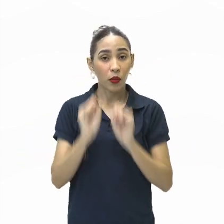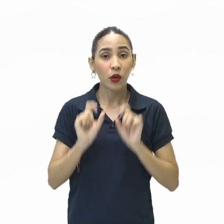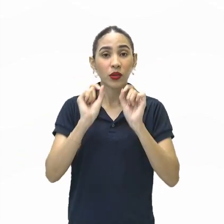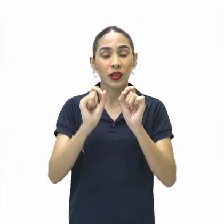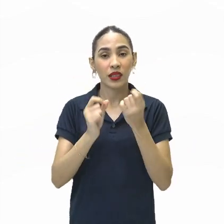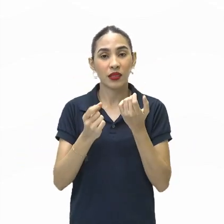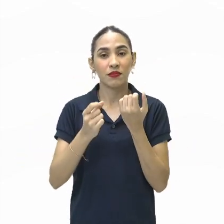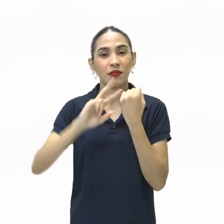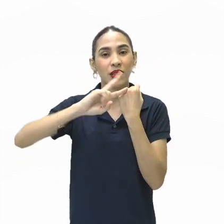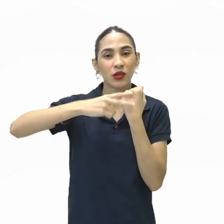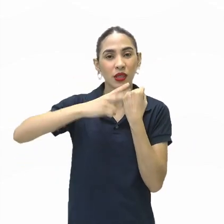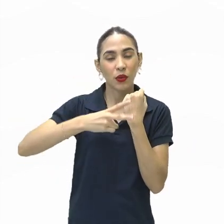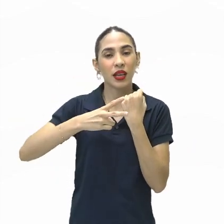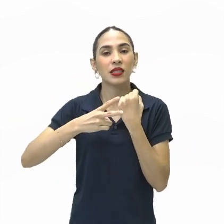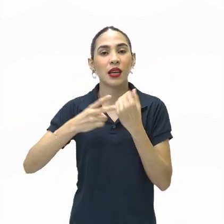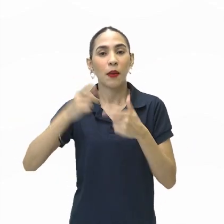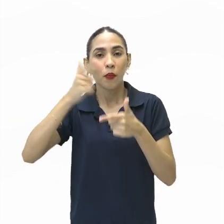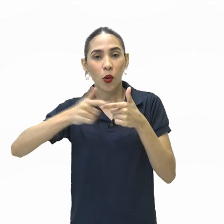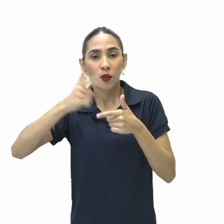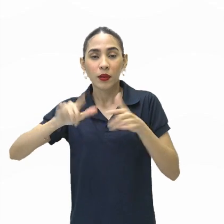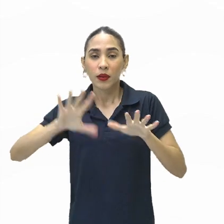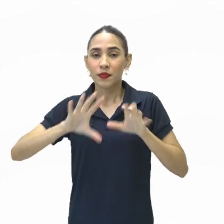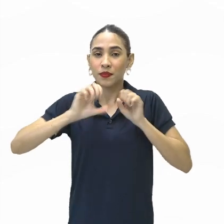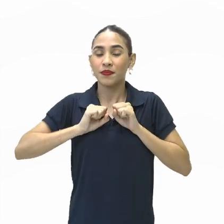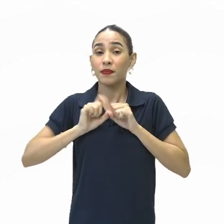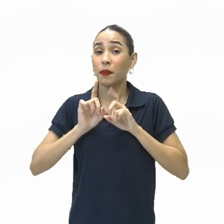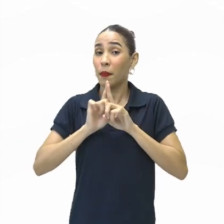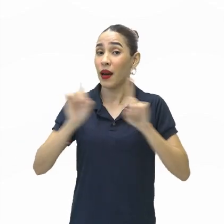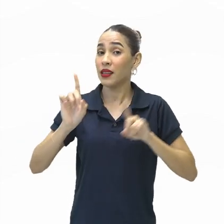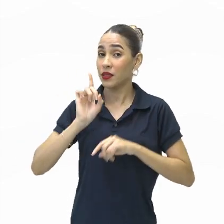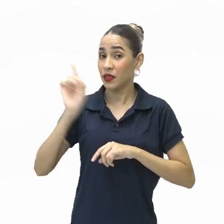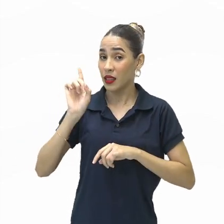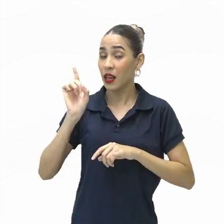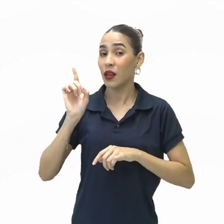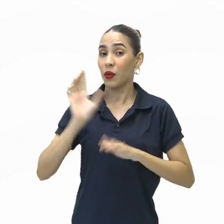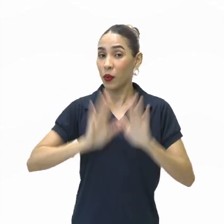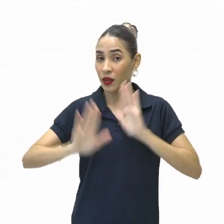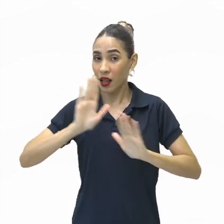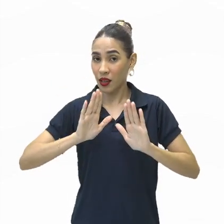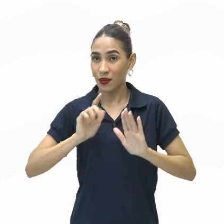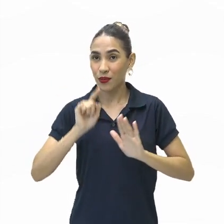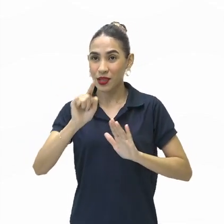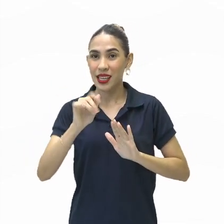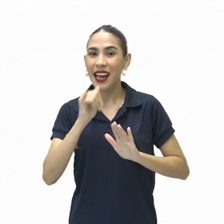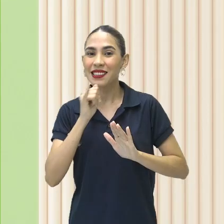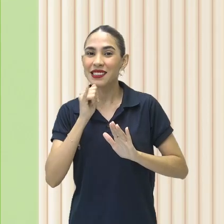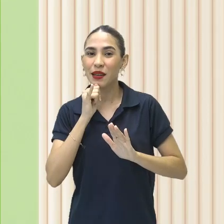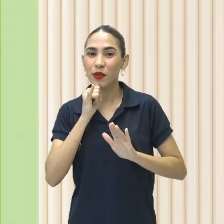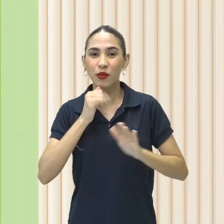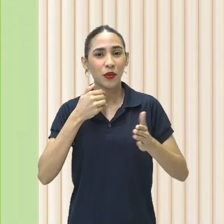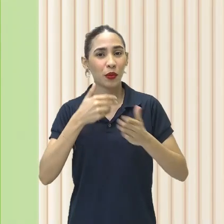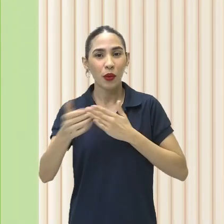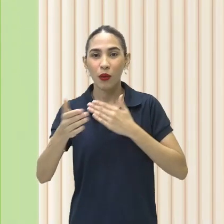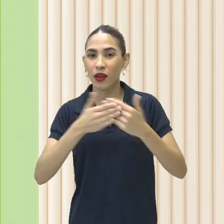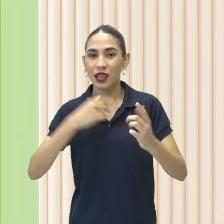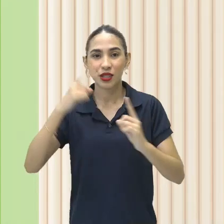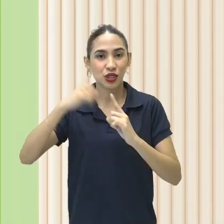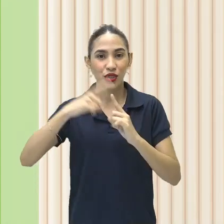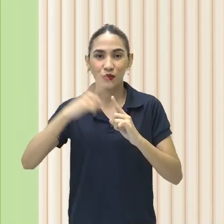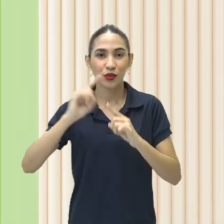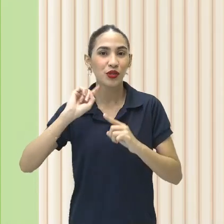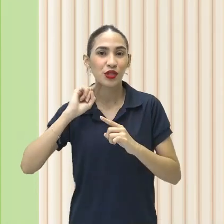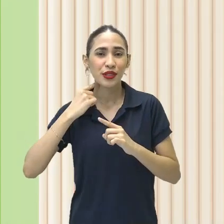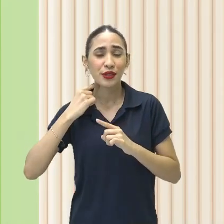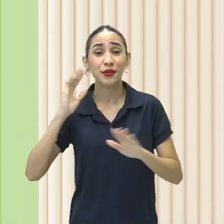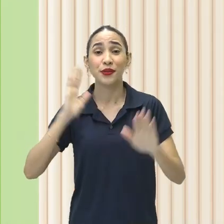causar problemas respiratórios. E aqui muito cuidado, muita atenção. Quando você queimar qualquer coisa,